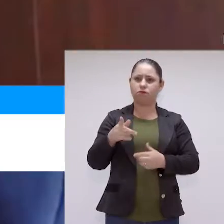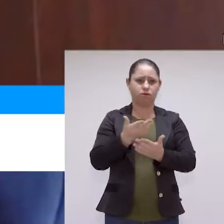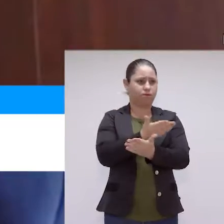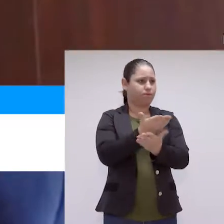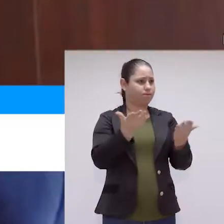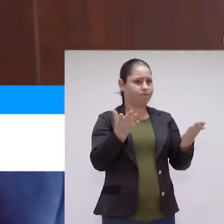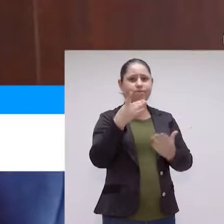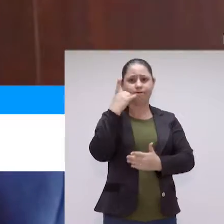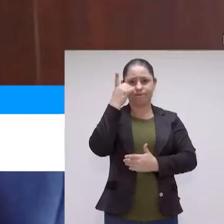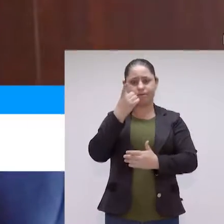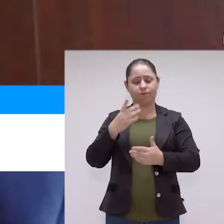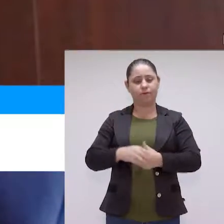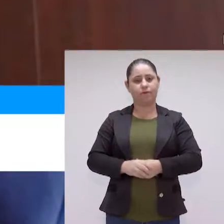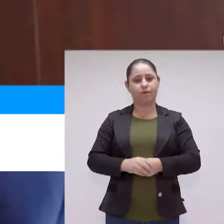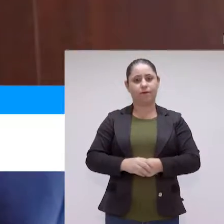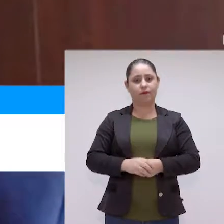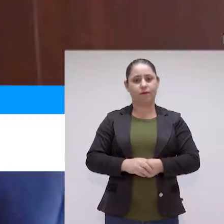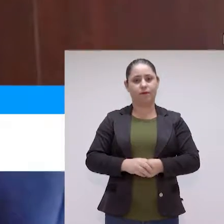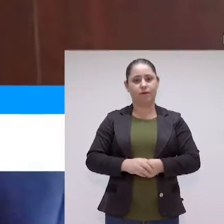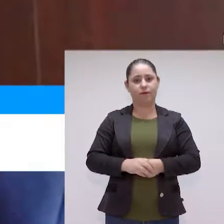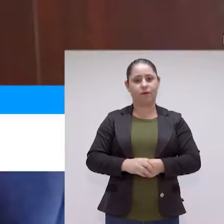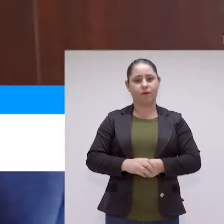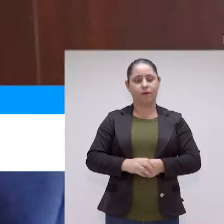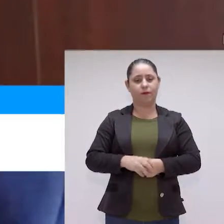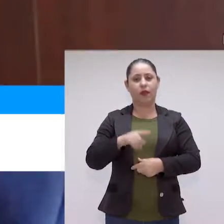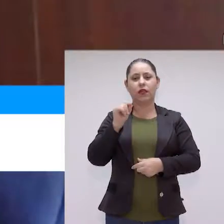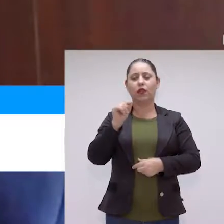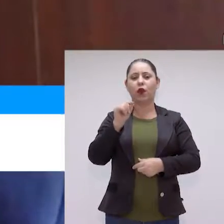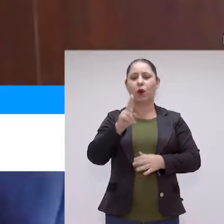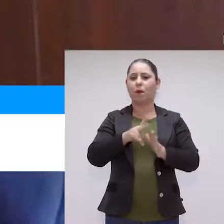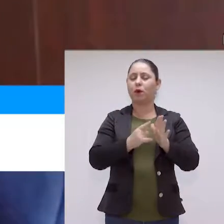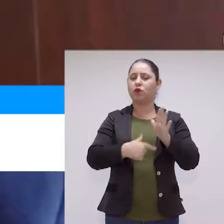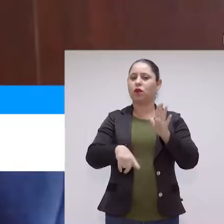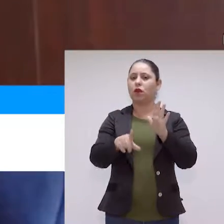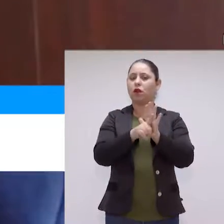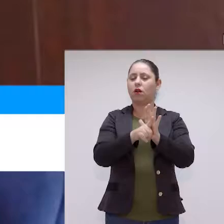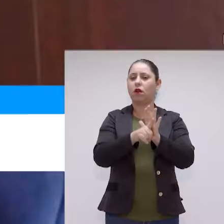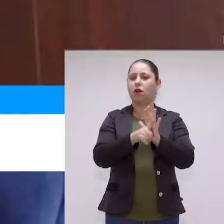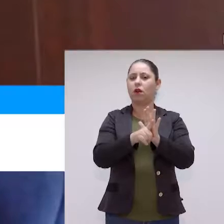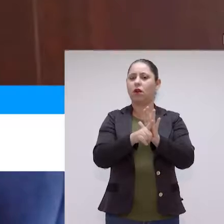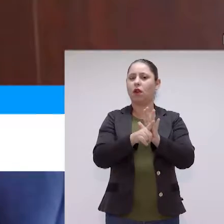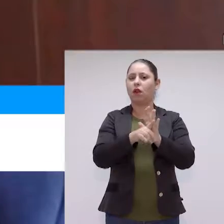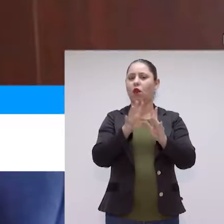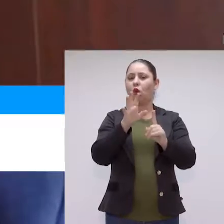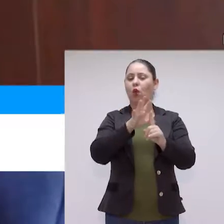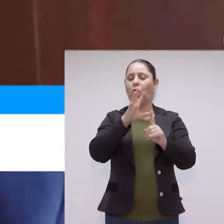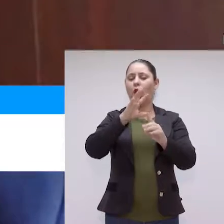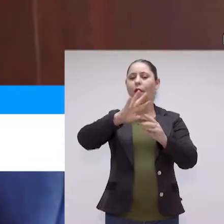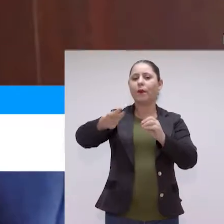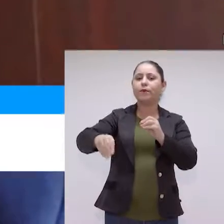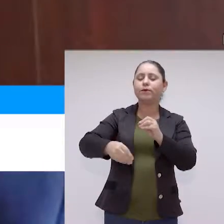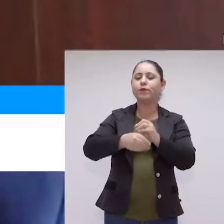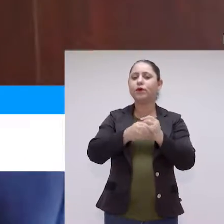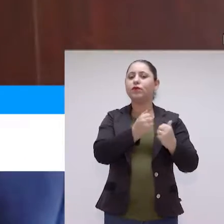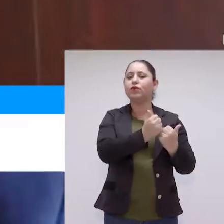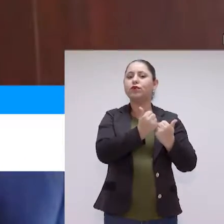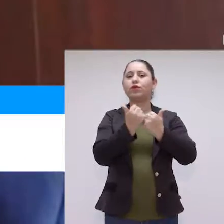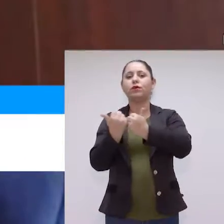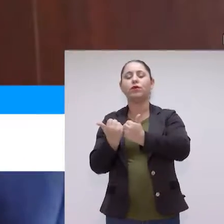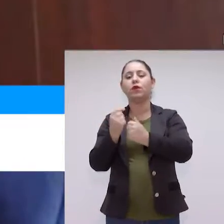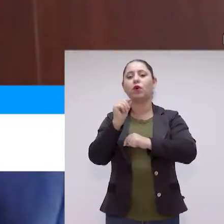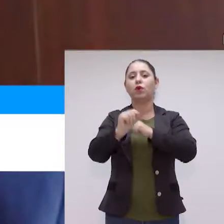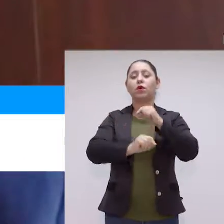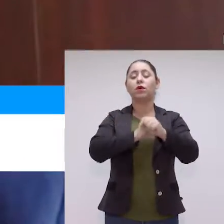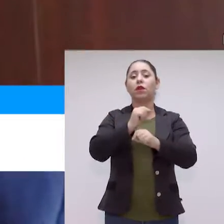senhor presidente e demais deputados, que esse projeto foi alvo de uma emenda